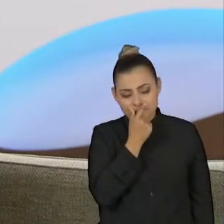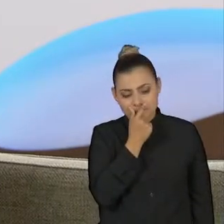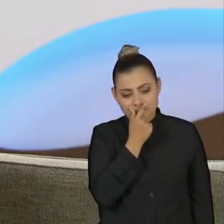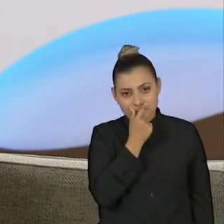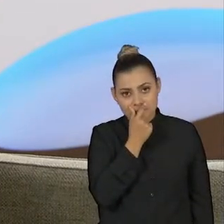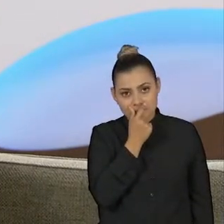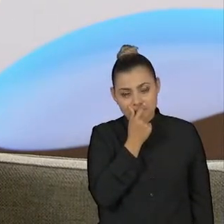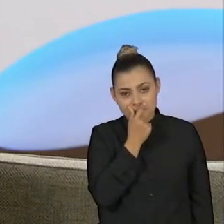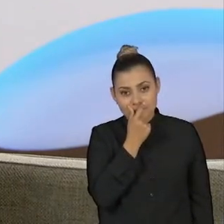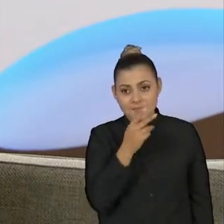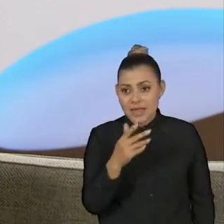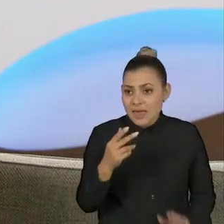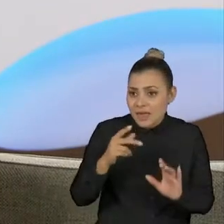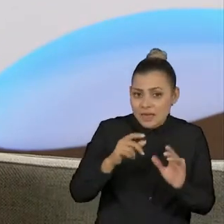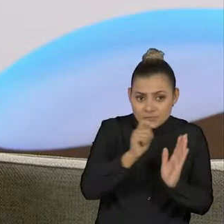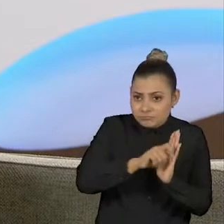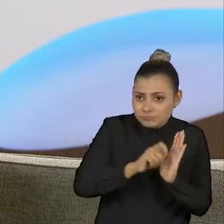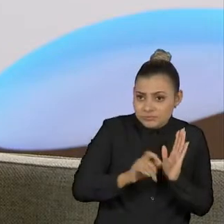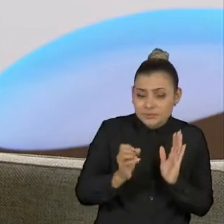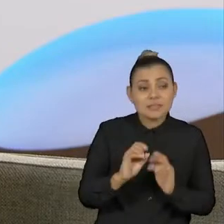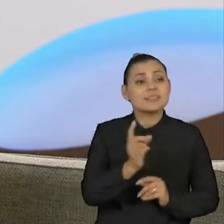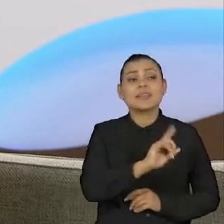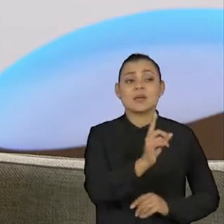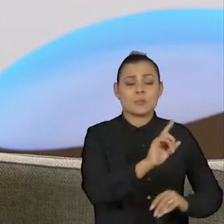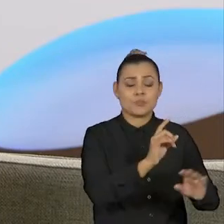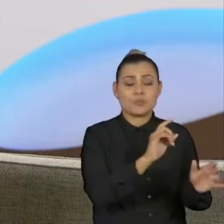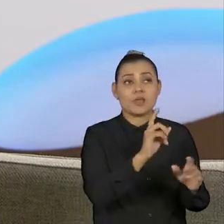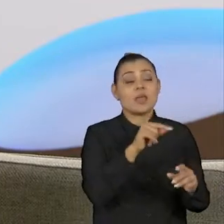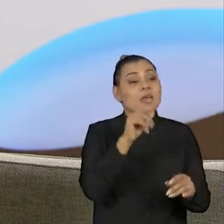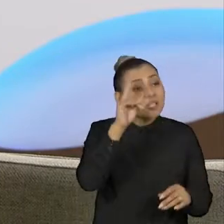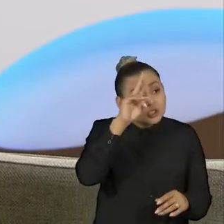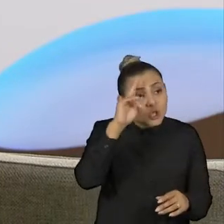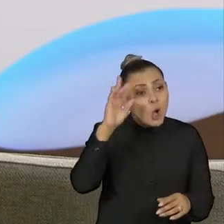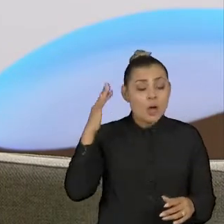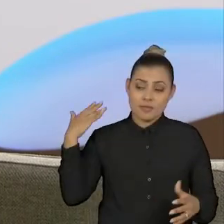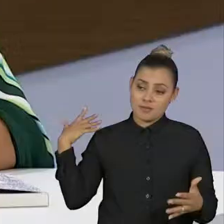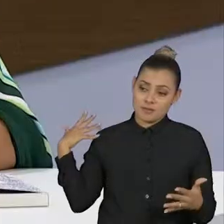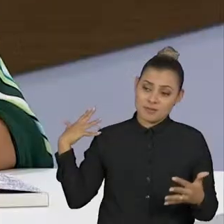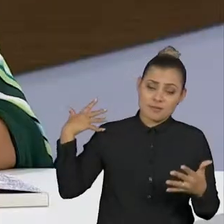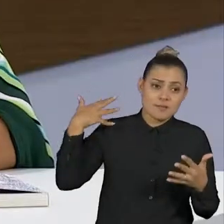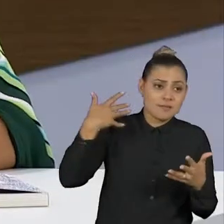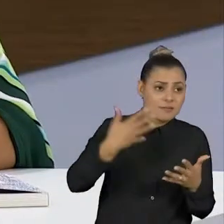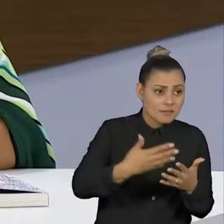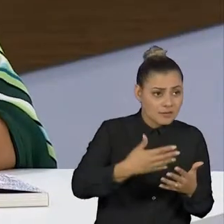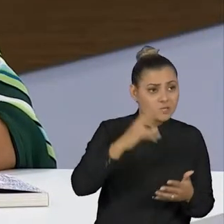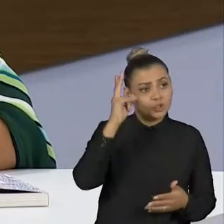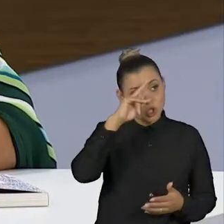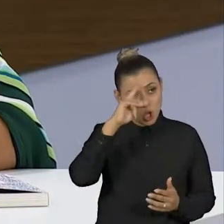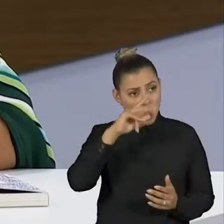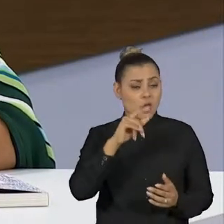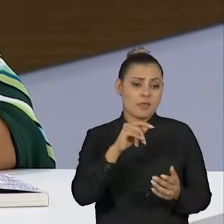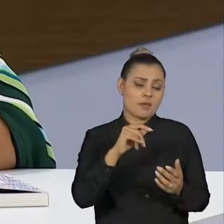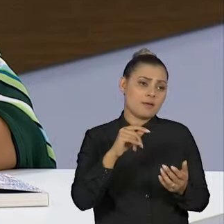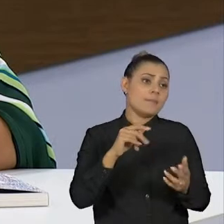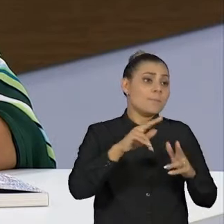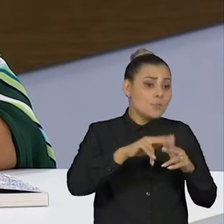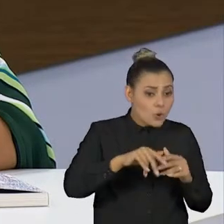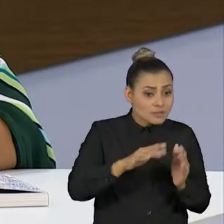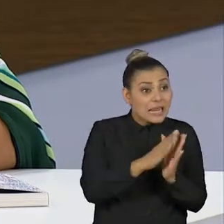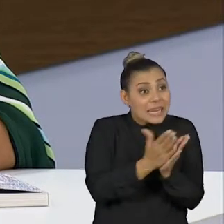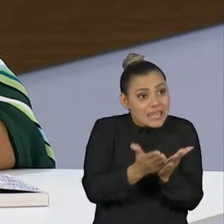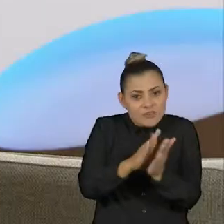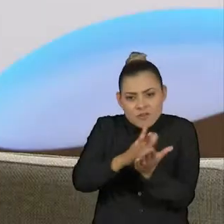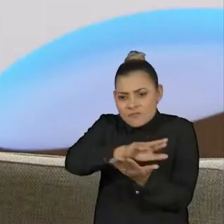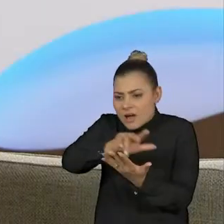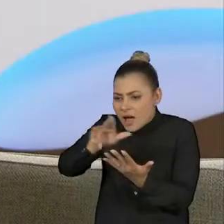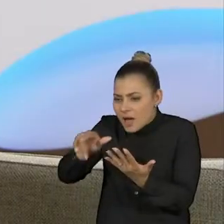Ficha técnica, a letra do samba? Não, na história, né? Na concepção na história dos livros, etc.